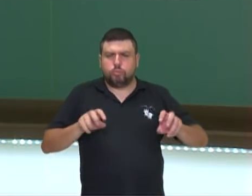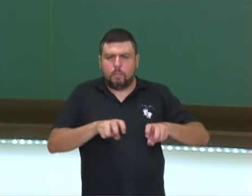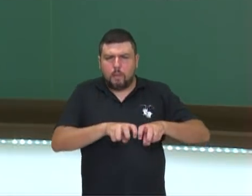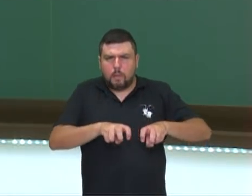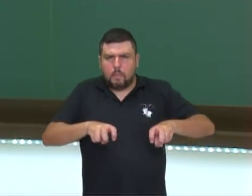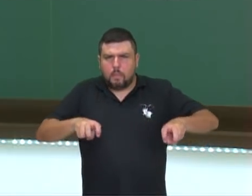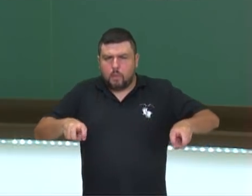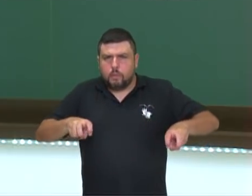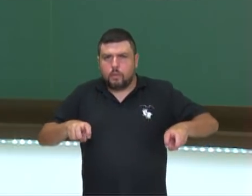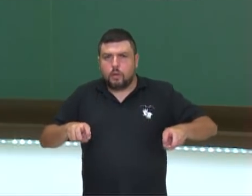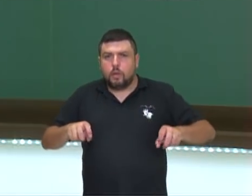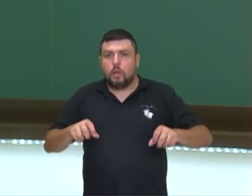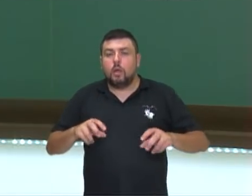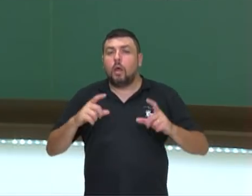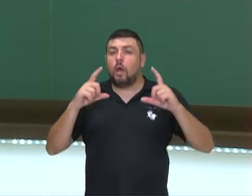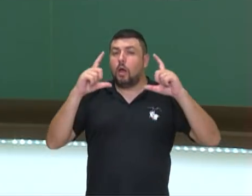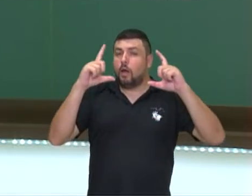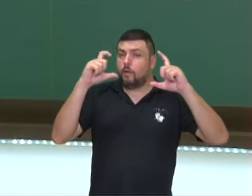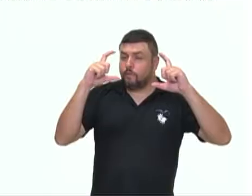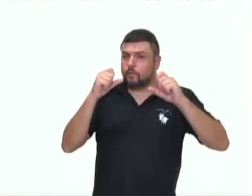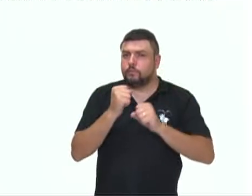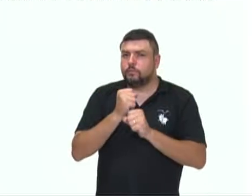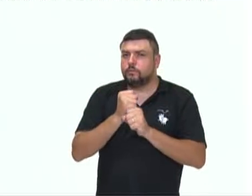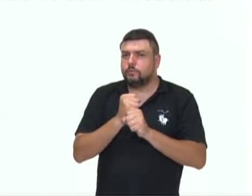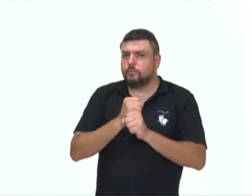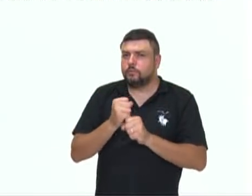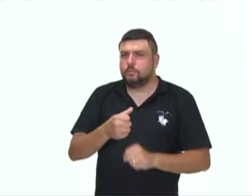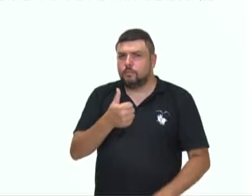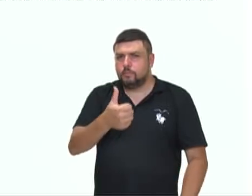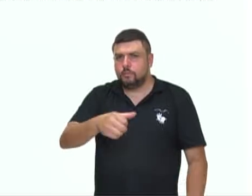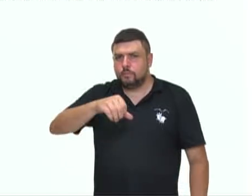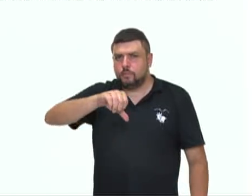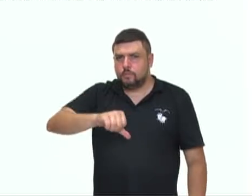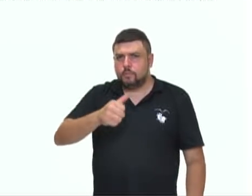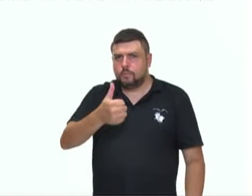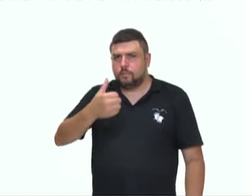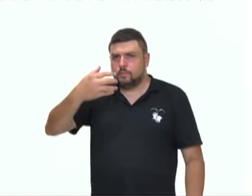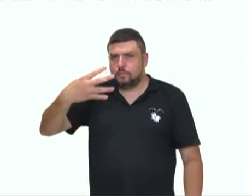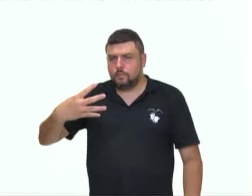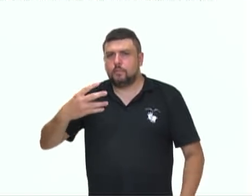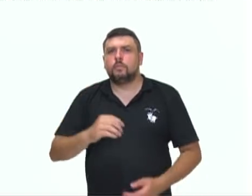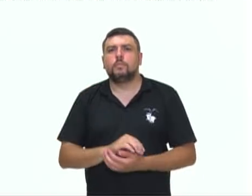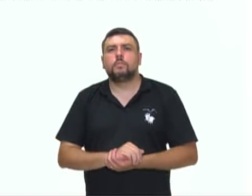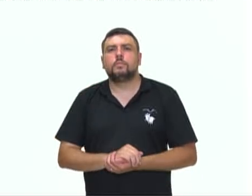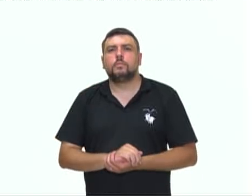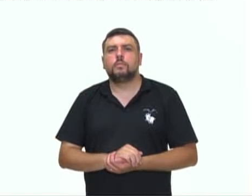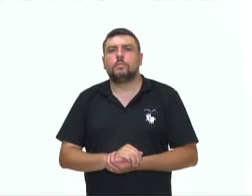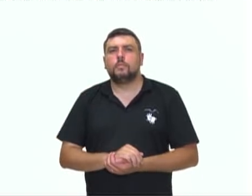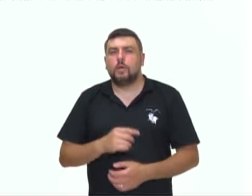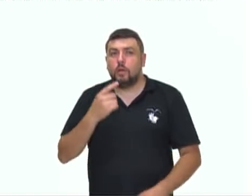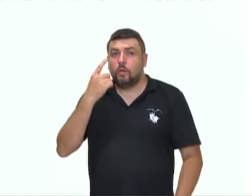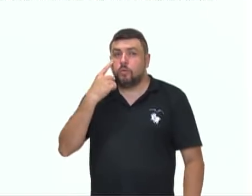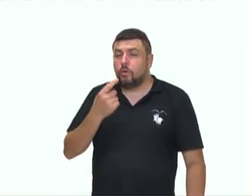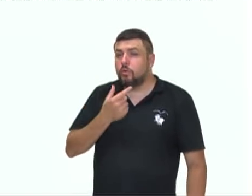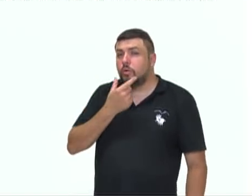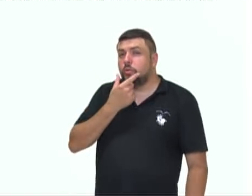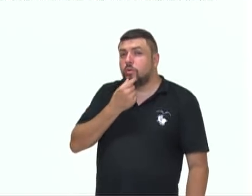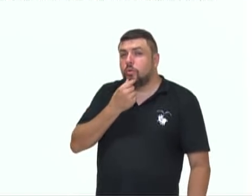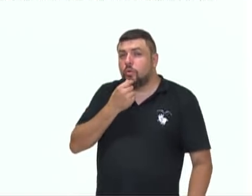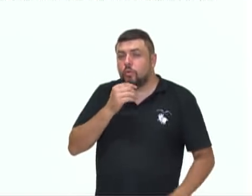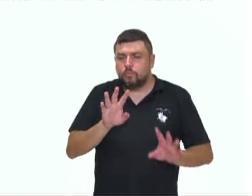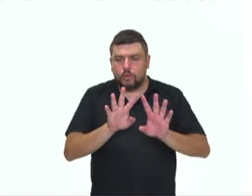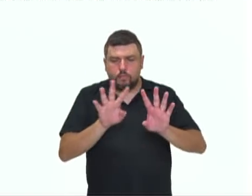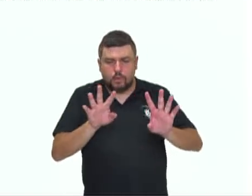de 1914. Eu queria te chamar o destaque, aí está na sua tela do lado direito, este senhor que está sentado bem no meio,